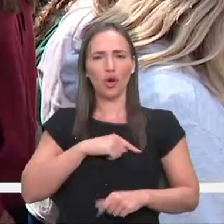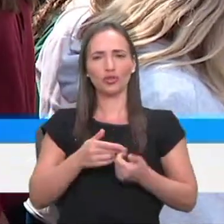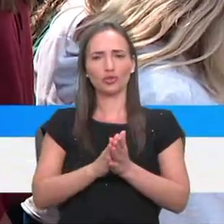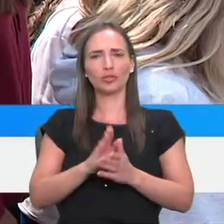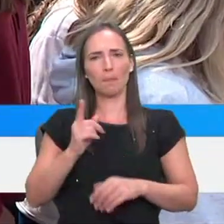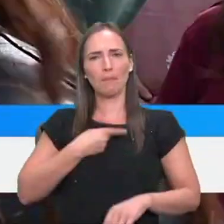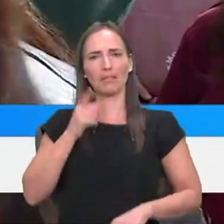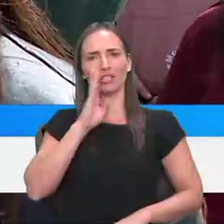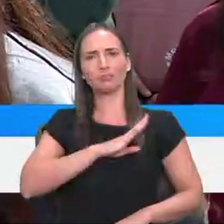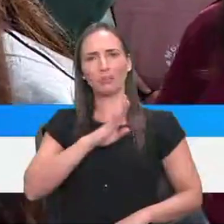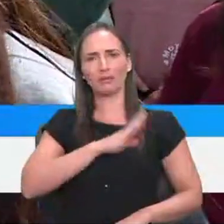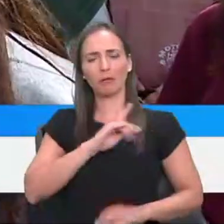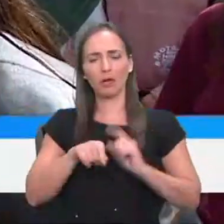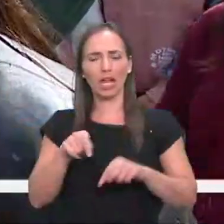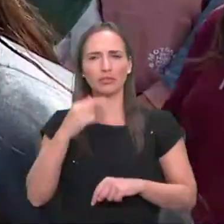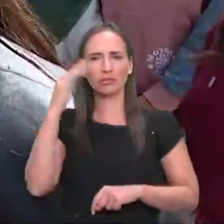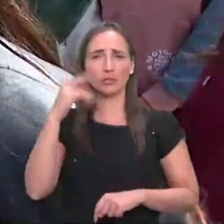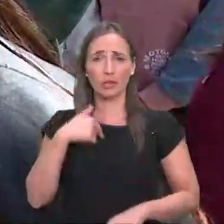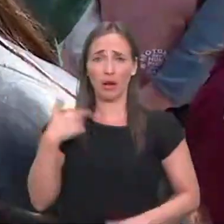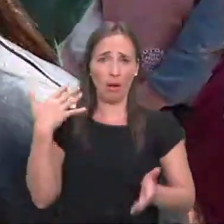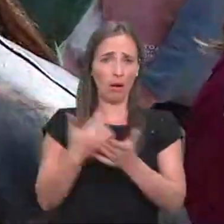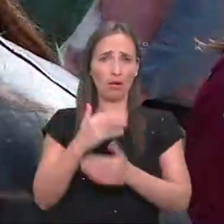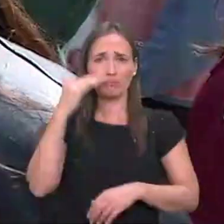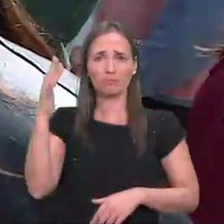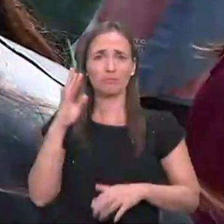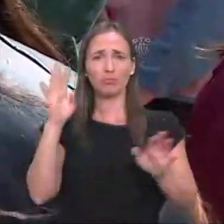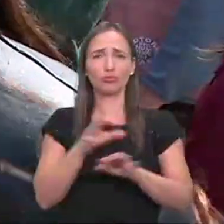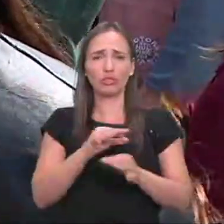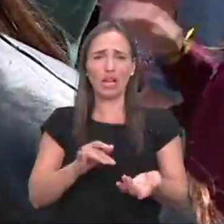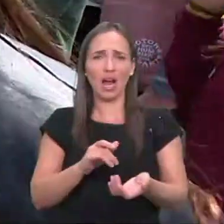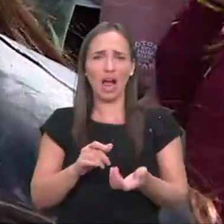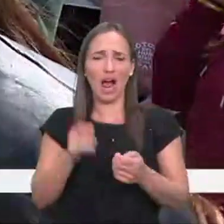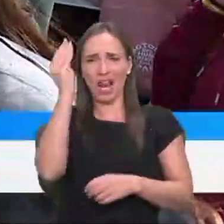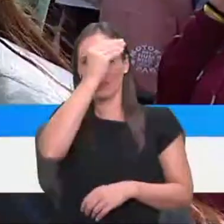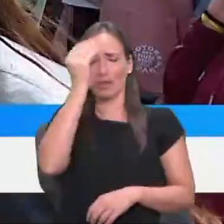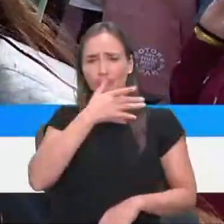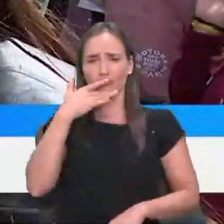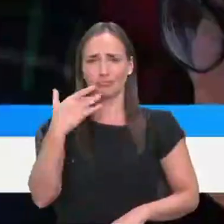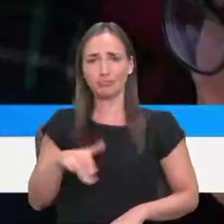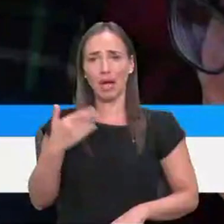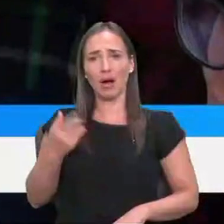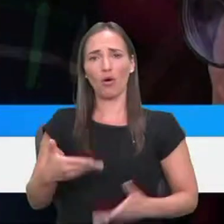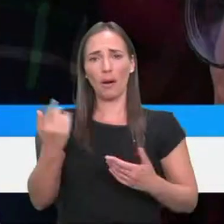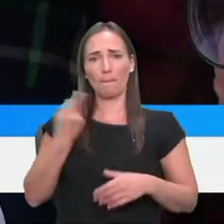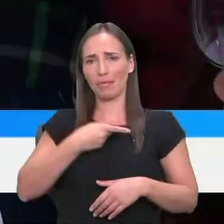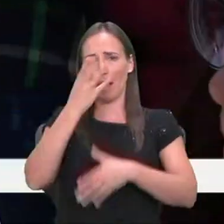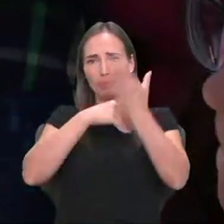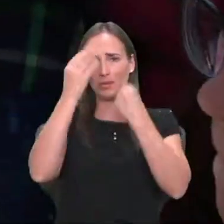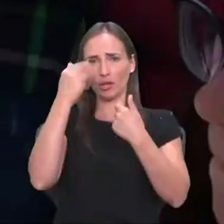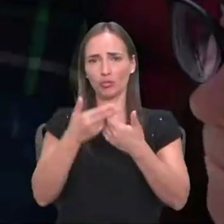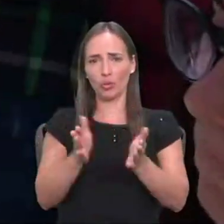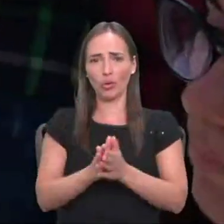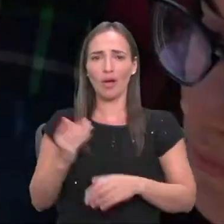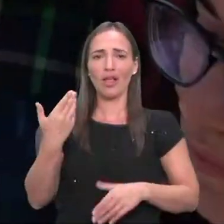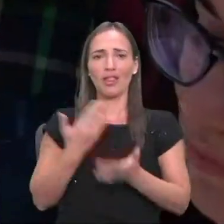que é o canta alentejano não sabia nada de canta alentejano nenhuma música então agora é quase como aprender tudo do zero faz com que sejamos muito Unidos e